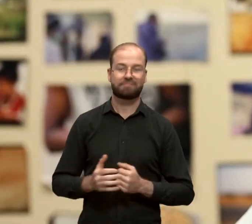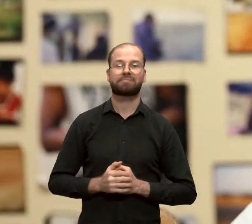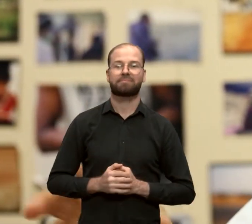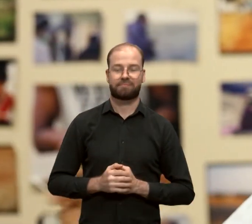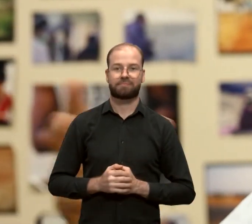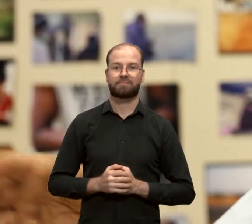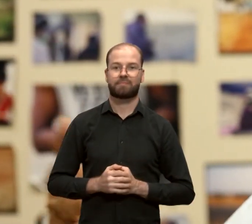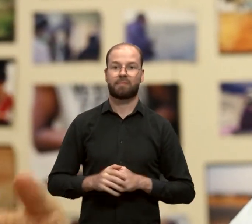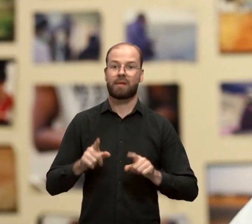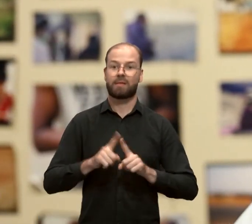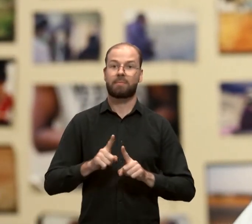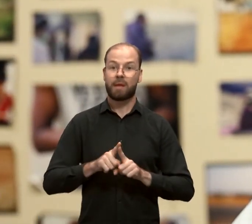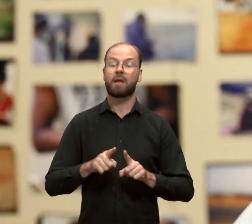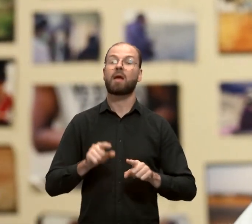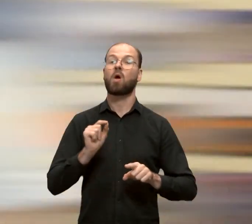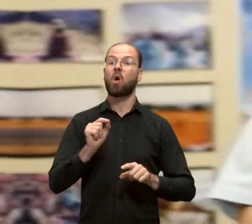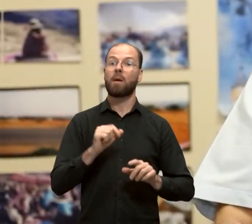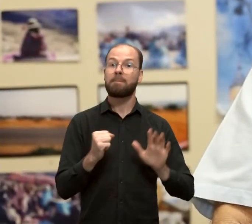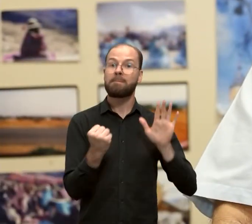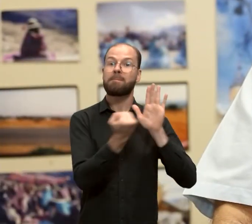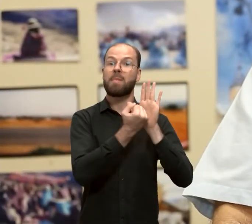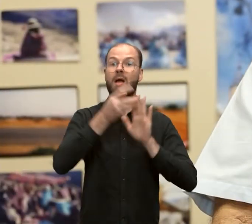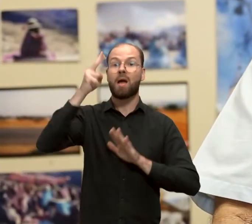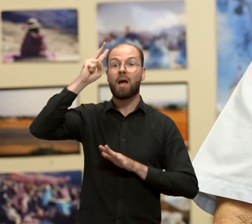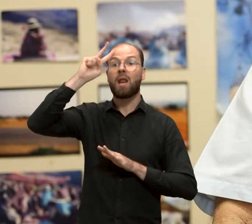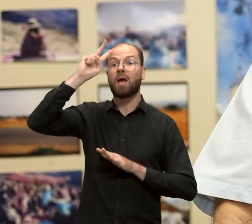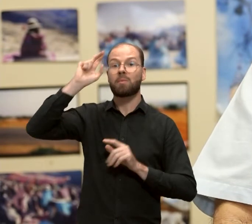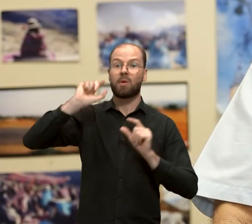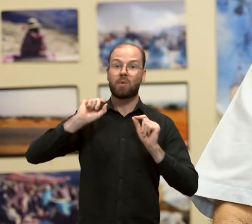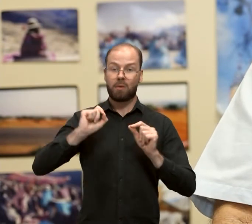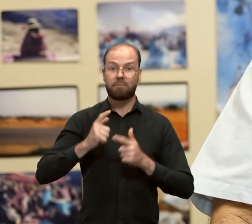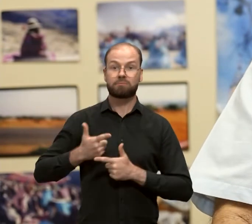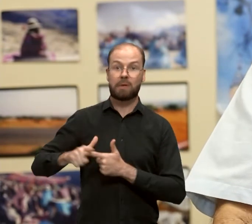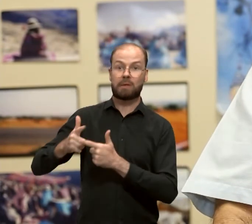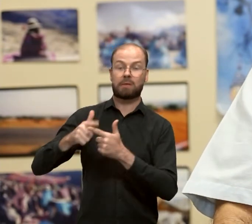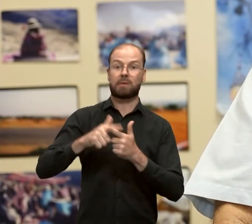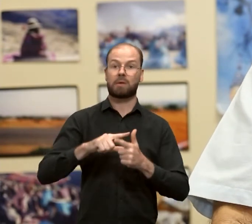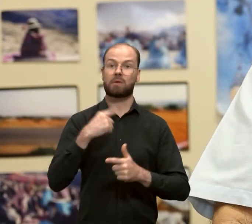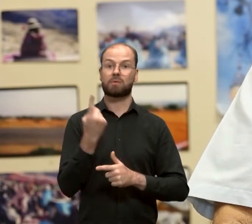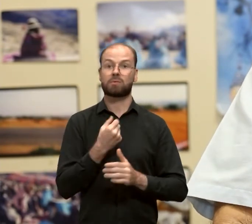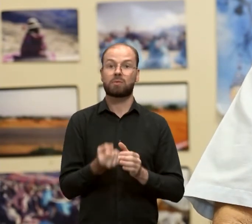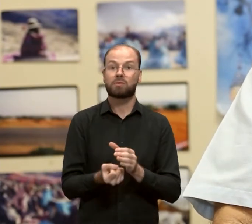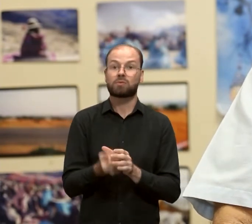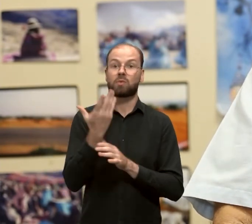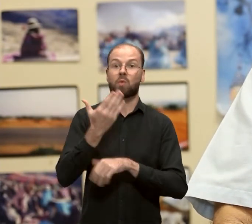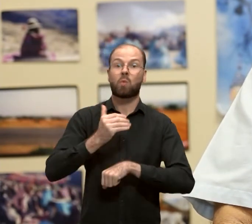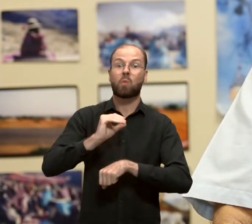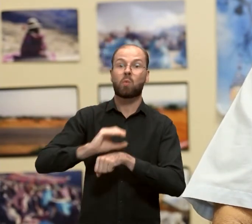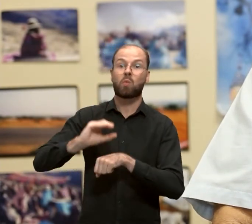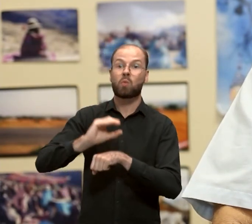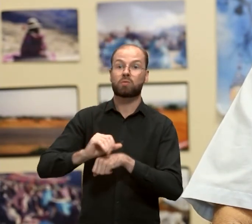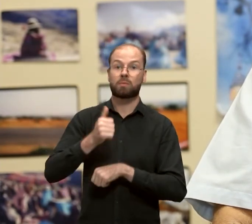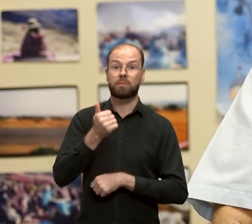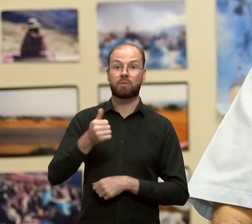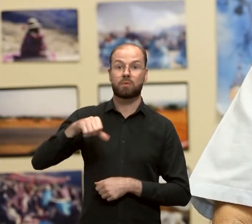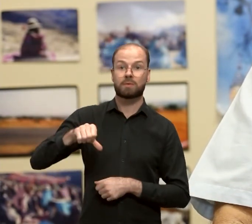O que marcou, inclusive, assim, foi o problema, é que nós criamos um curso, vamos dizer, no curso, em